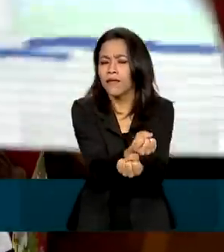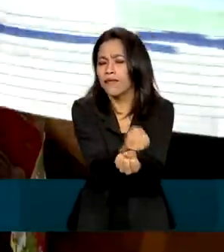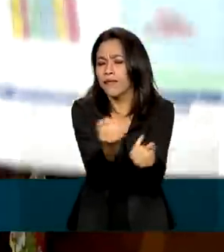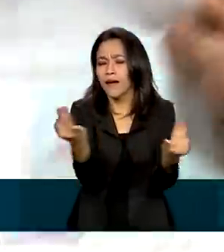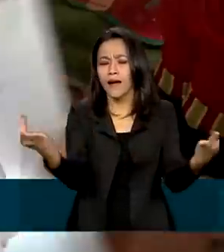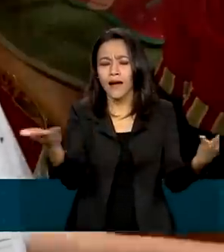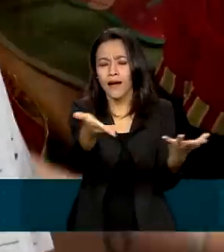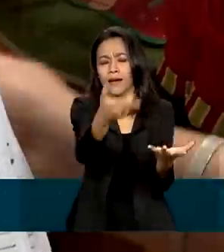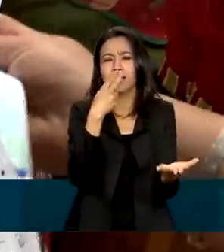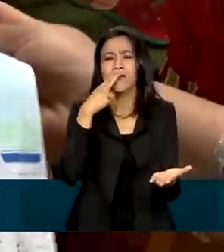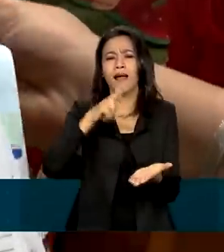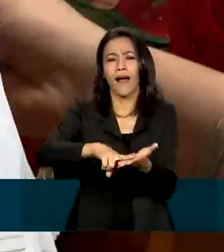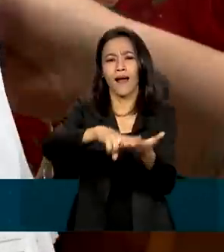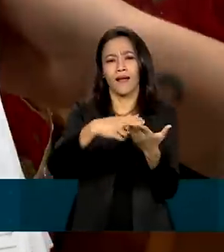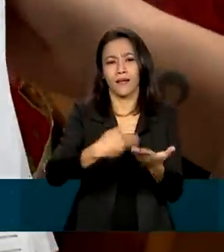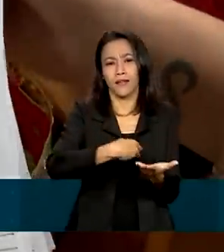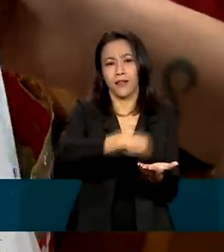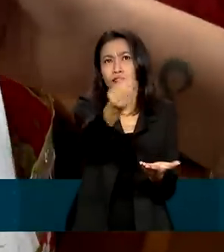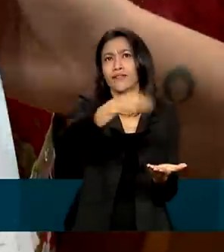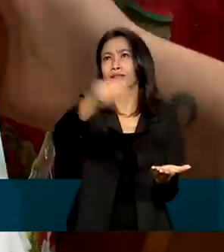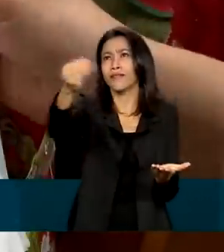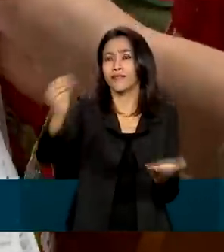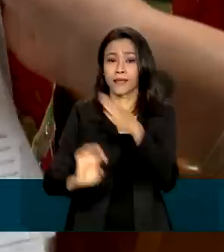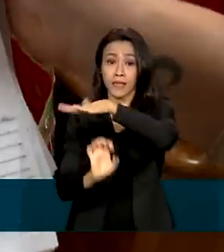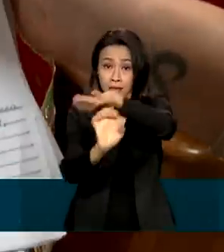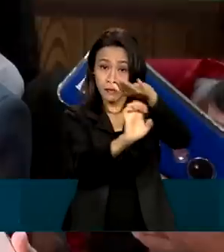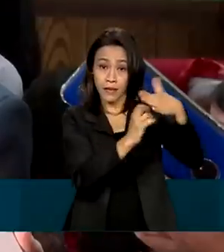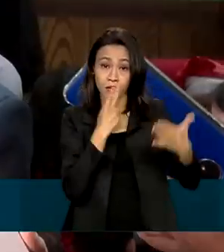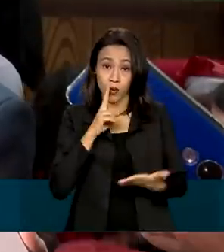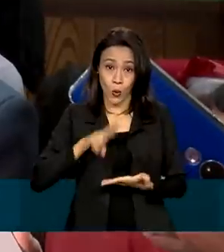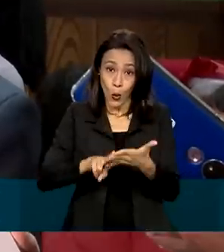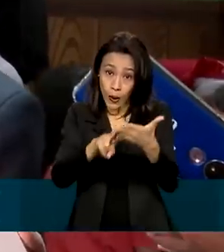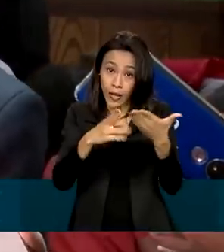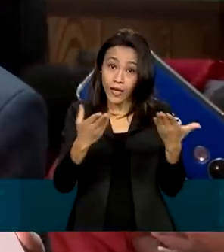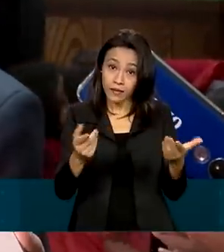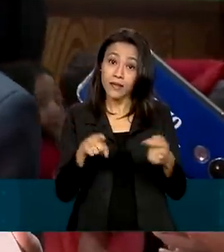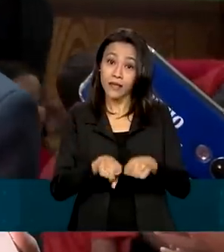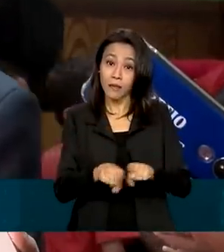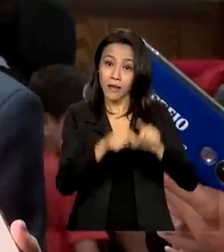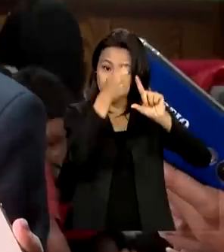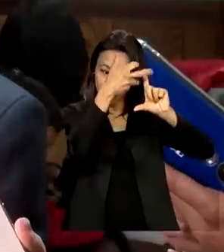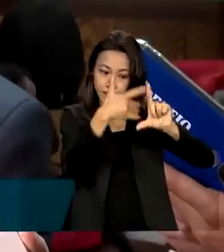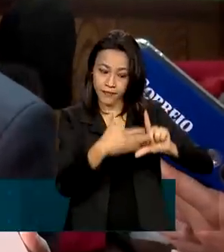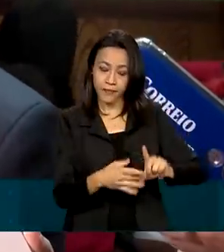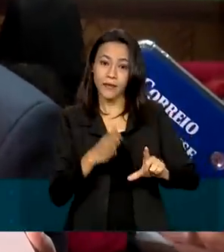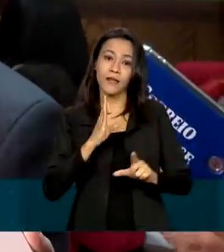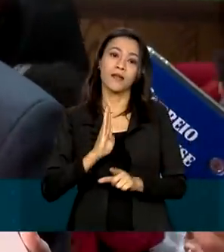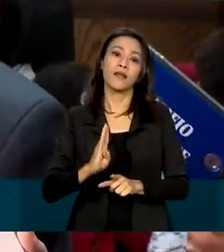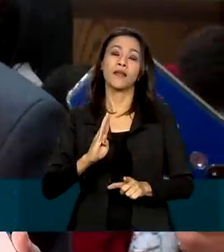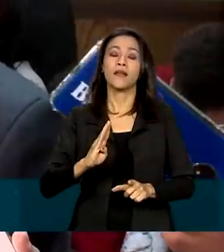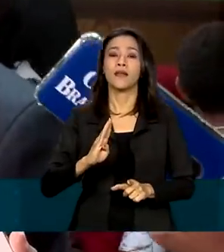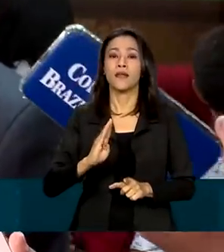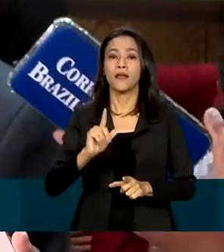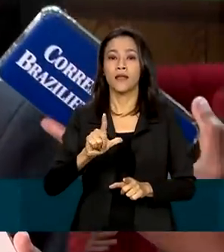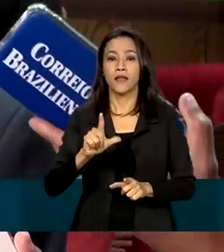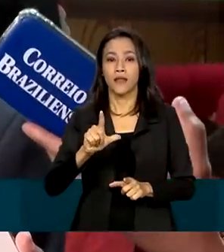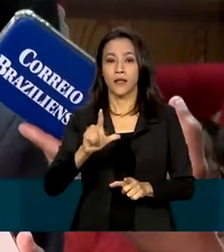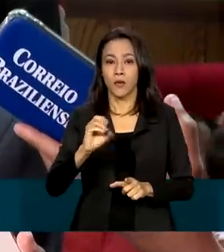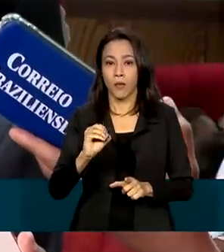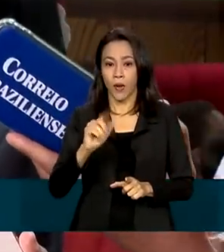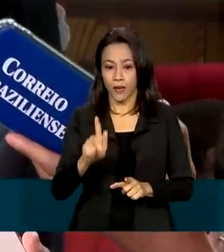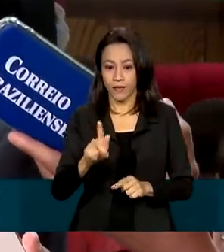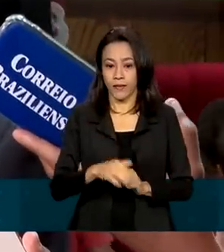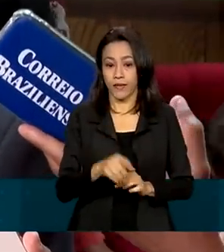nas agências dos Correios e também no blog da campanha. Existe um site, existe um QR Code que